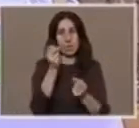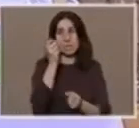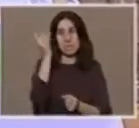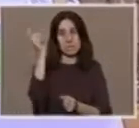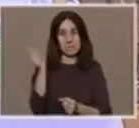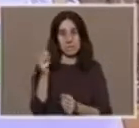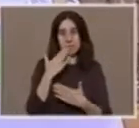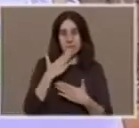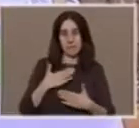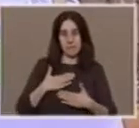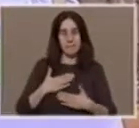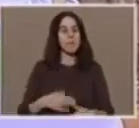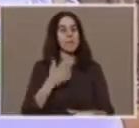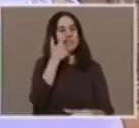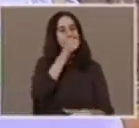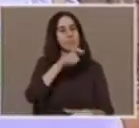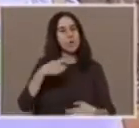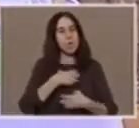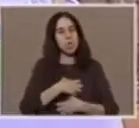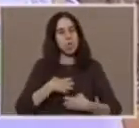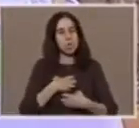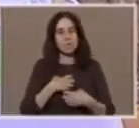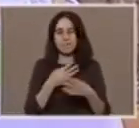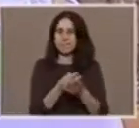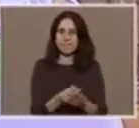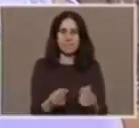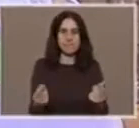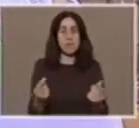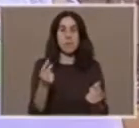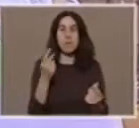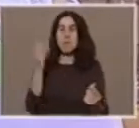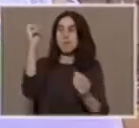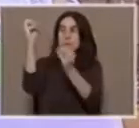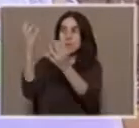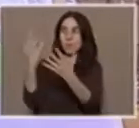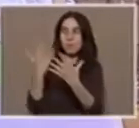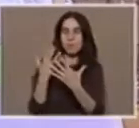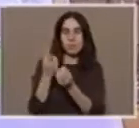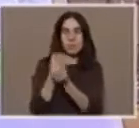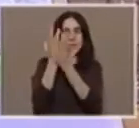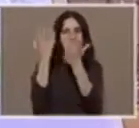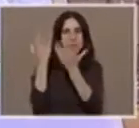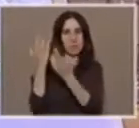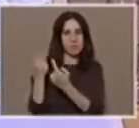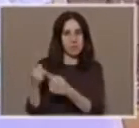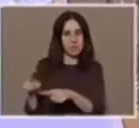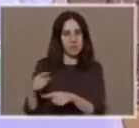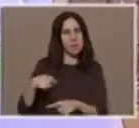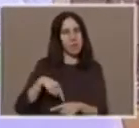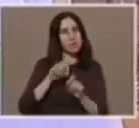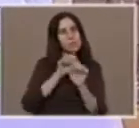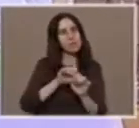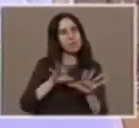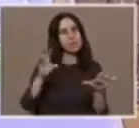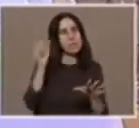do poder das trevas, para a claridade da vossa luz, anunciemos por toda a parte